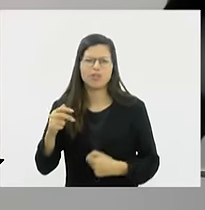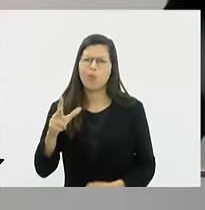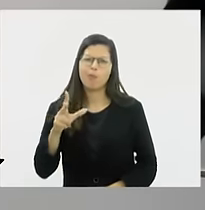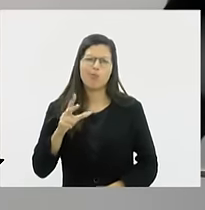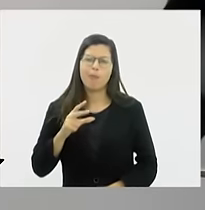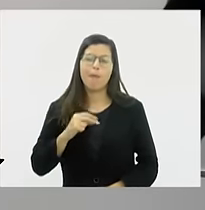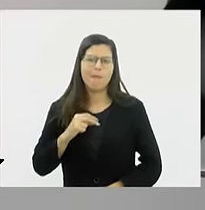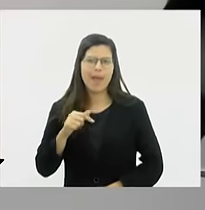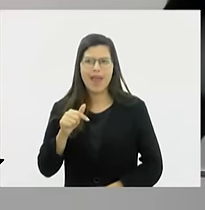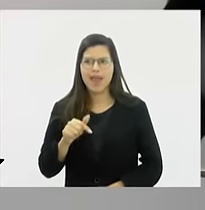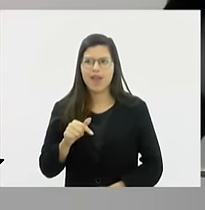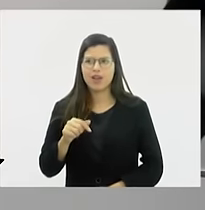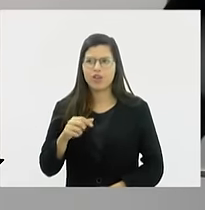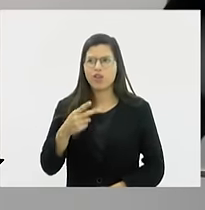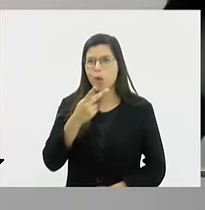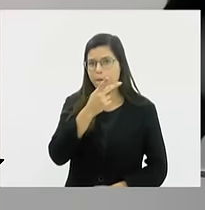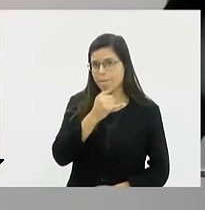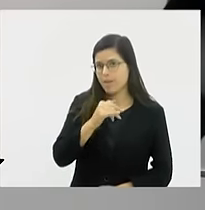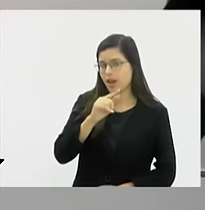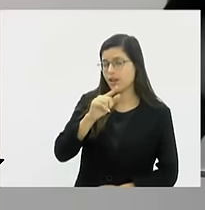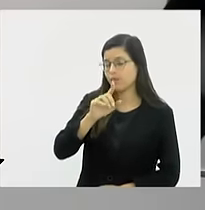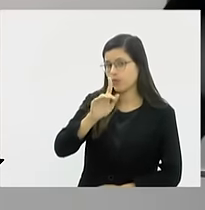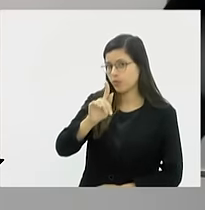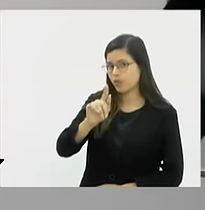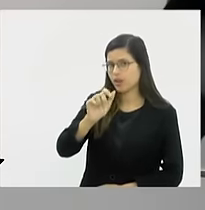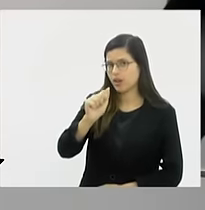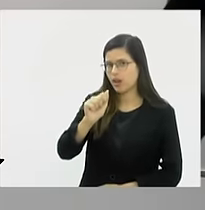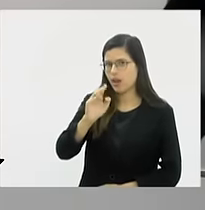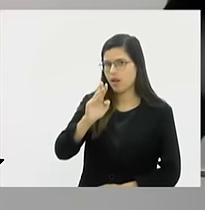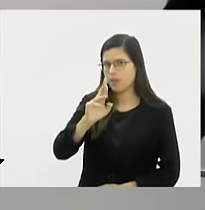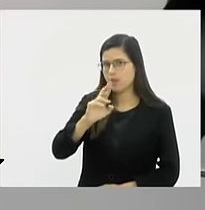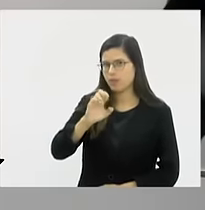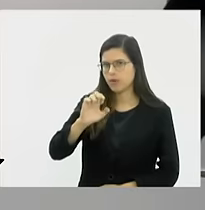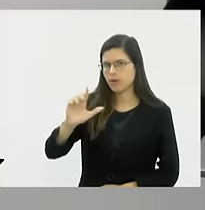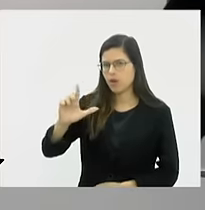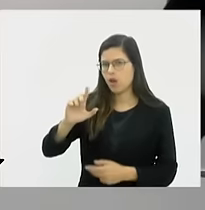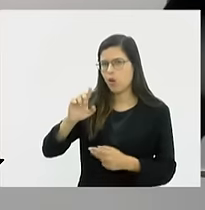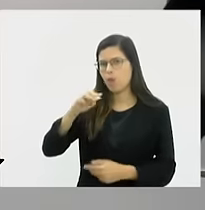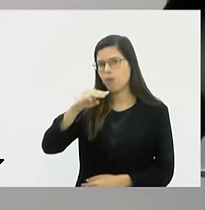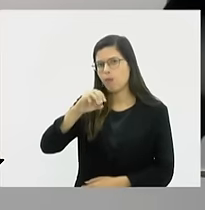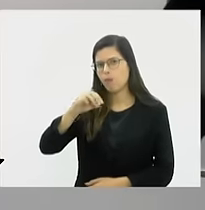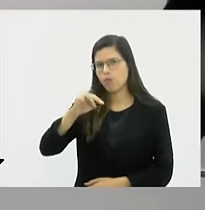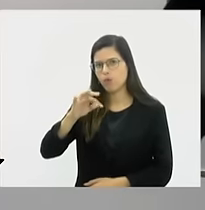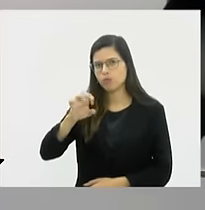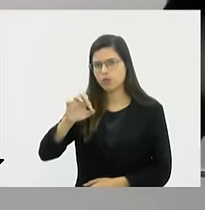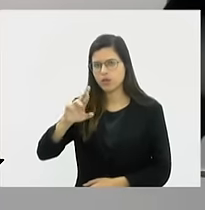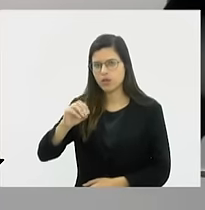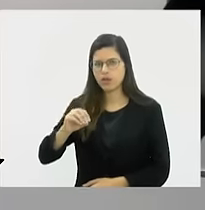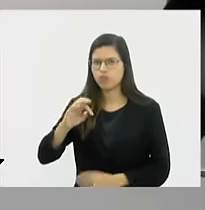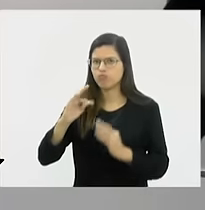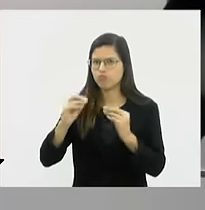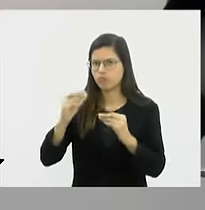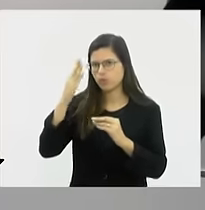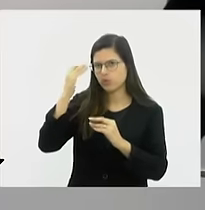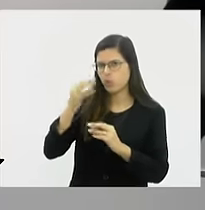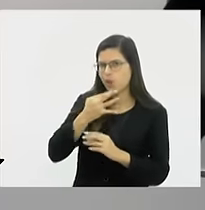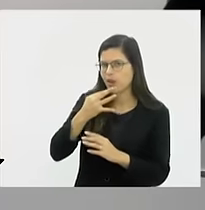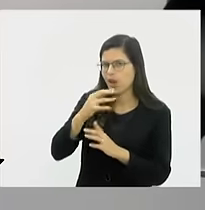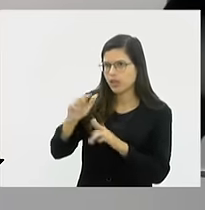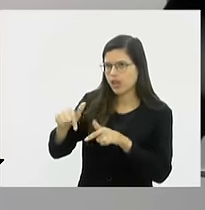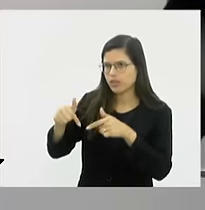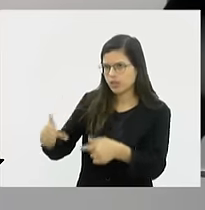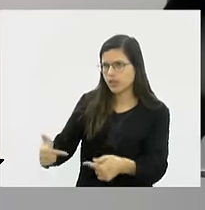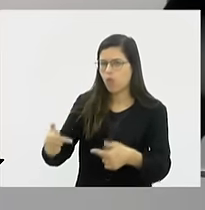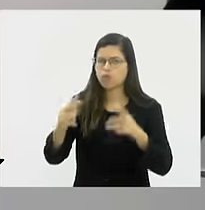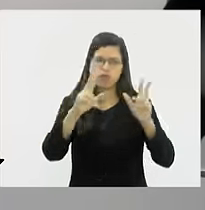questão, sendo pai de Gabriel Monteiro, então todos sabem da atuação dele dentro desse tema. Mas